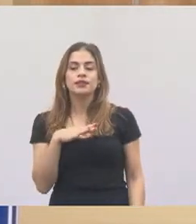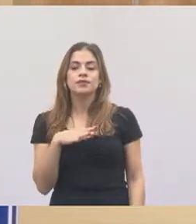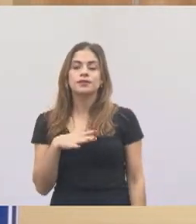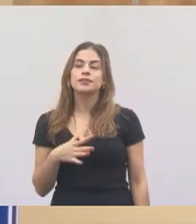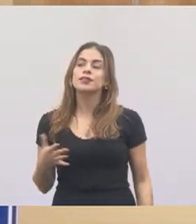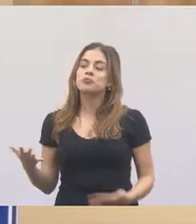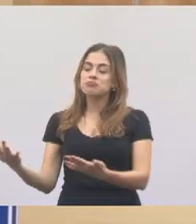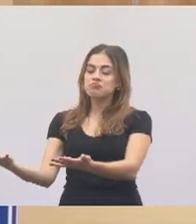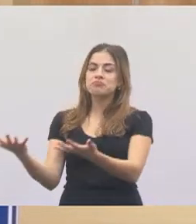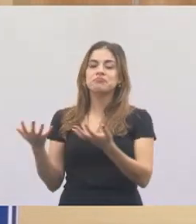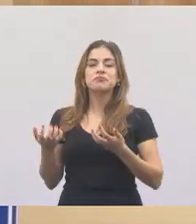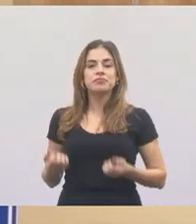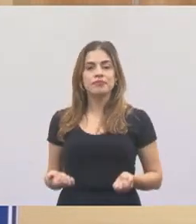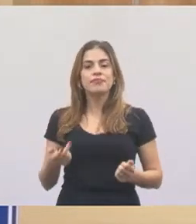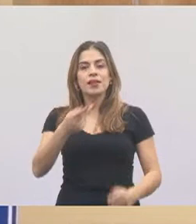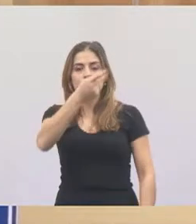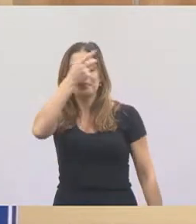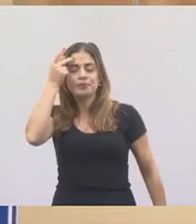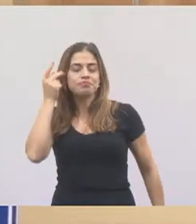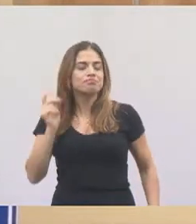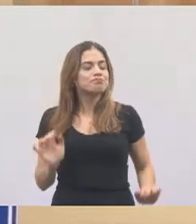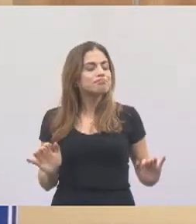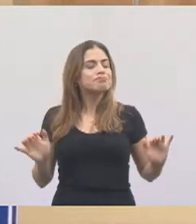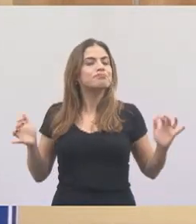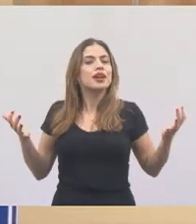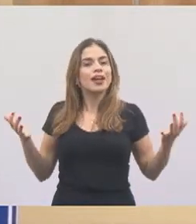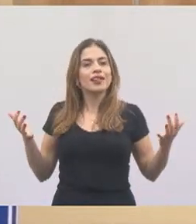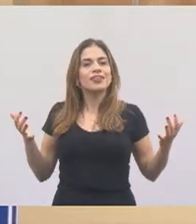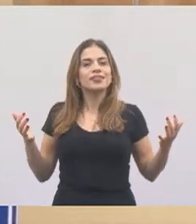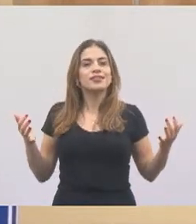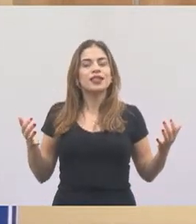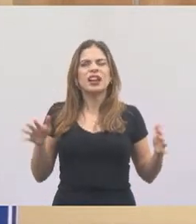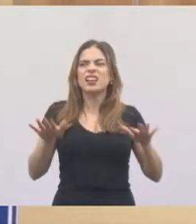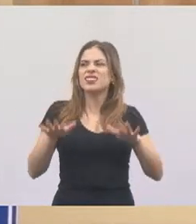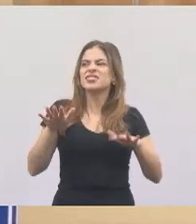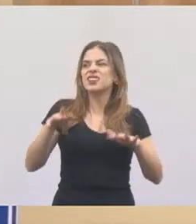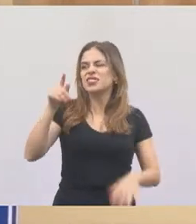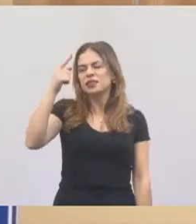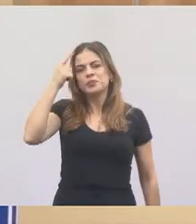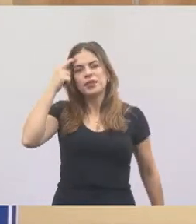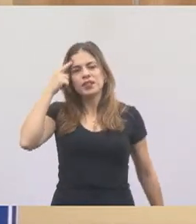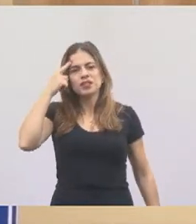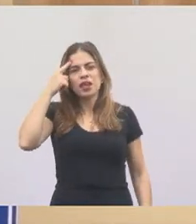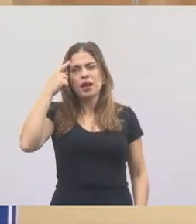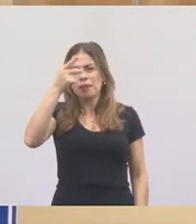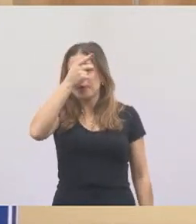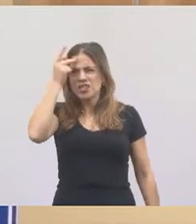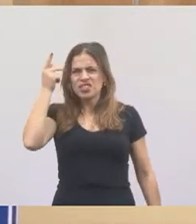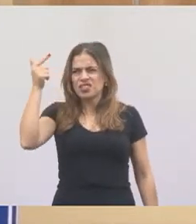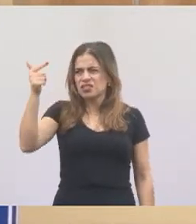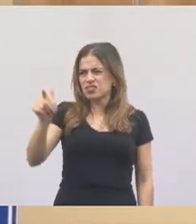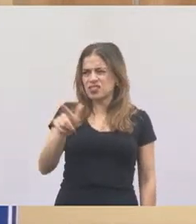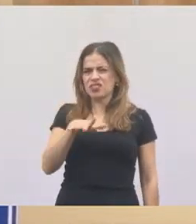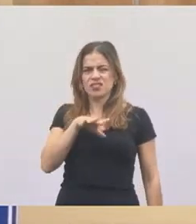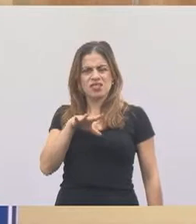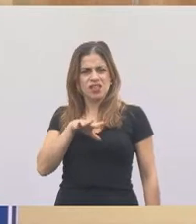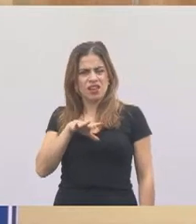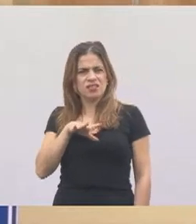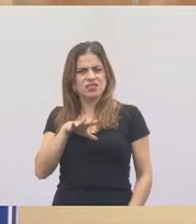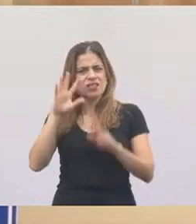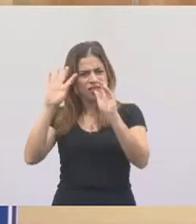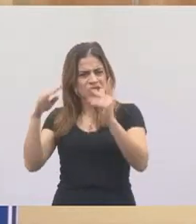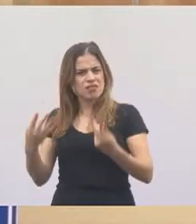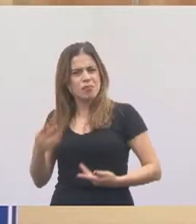pessoa, porque às vezes a gente fala assim, né? Uma pessoa de outra cidade recebendo essa honraria de um nome de rua, o que